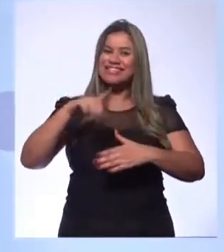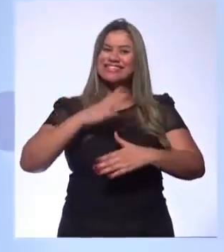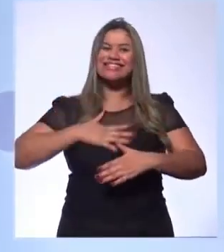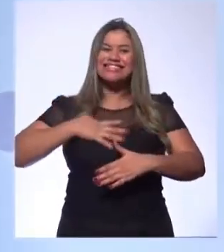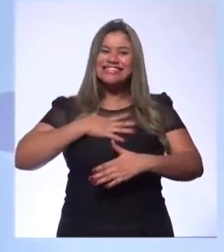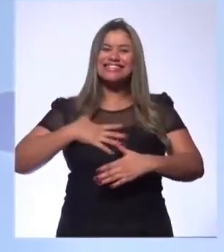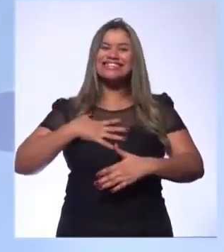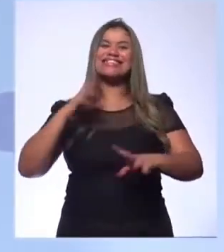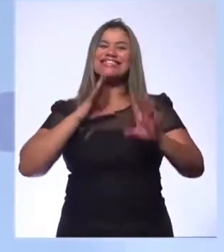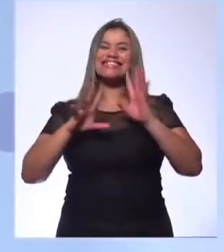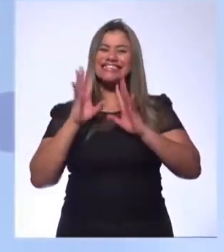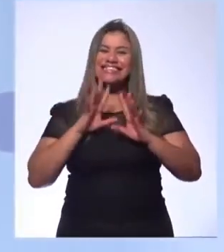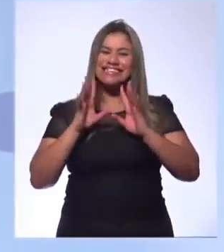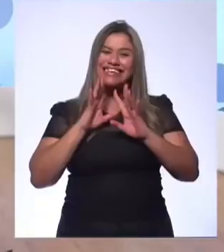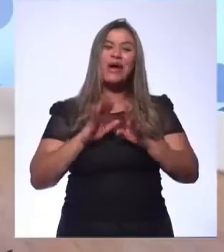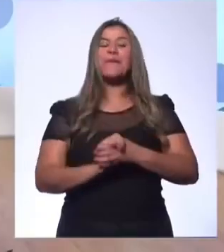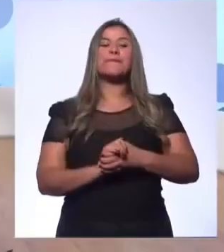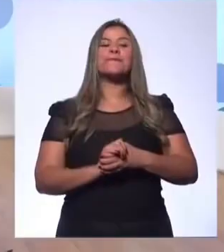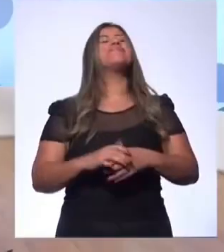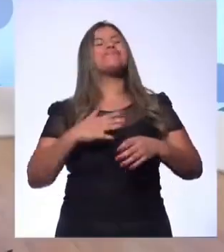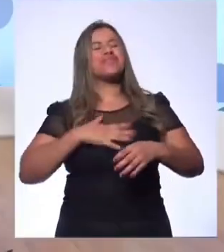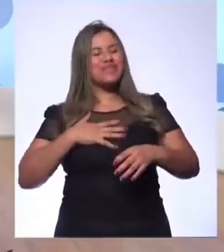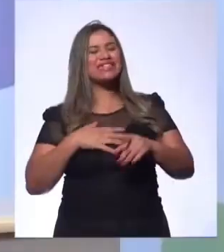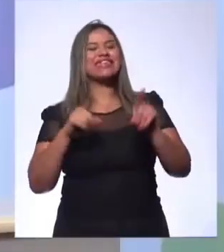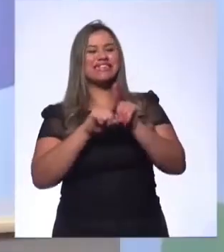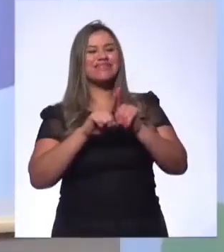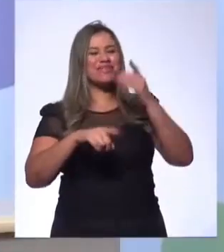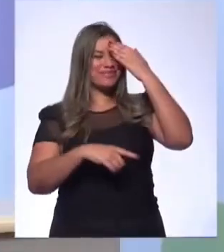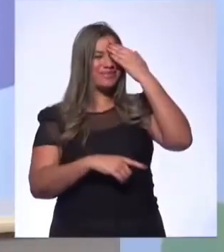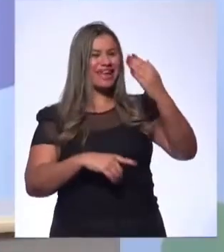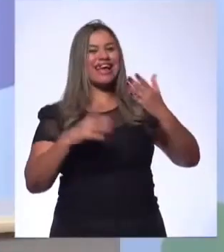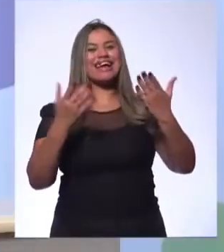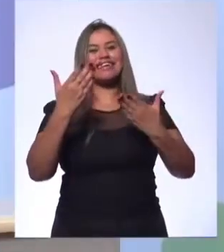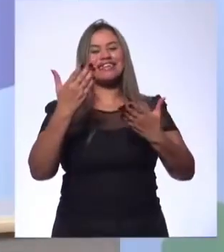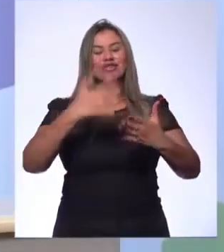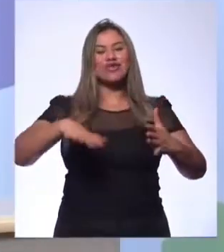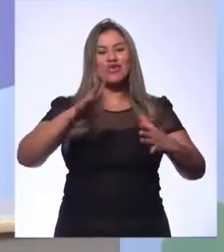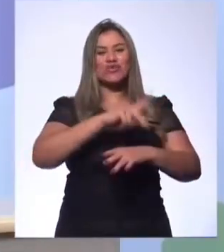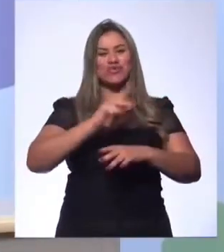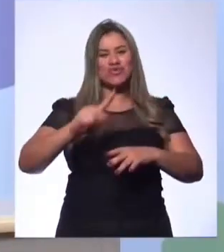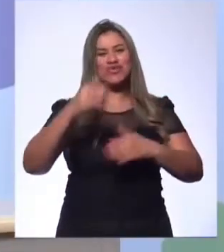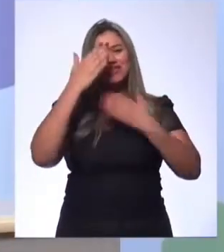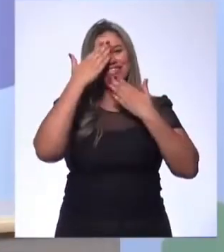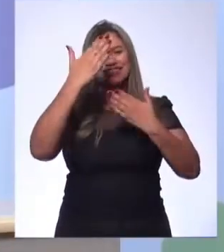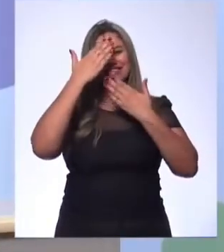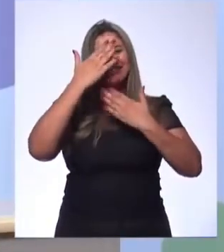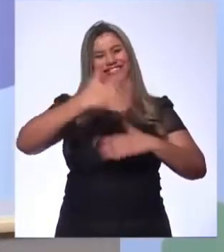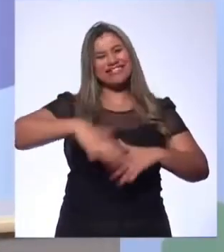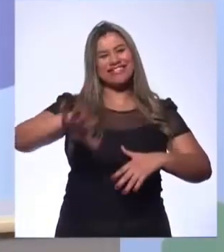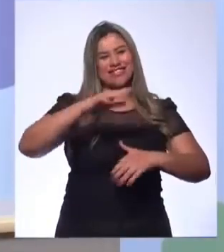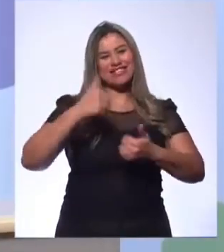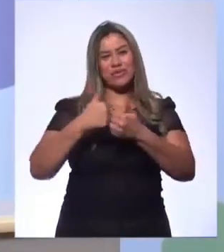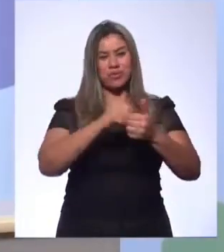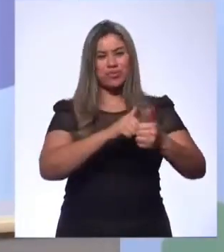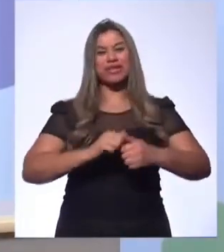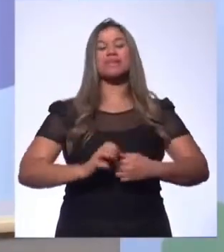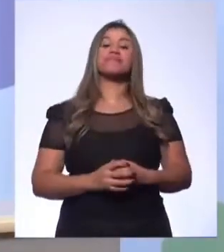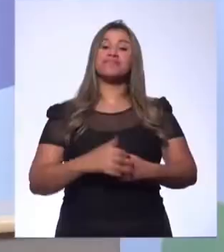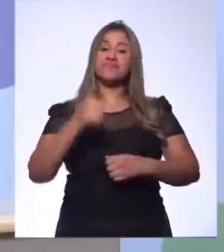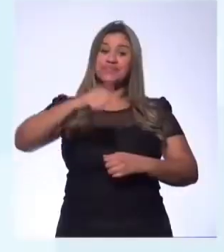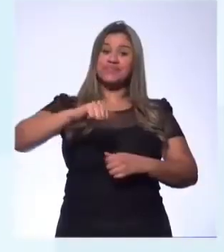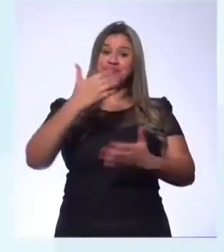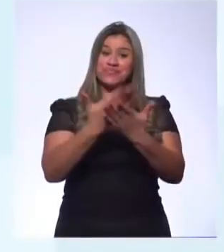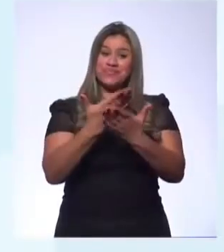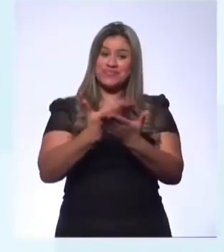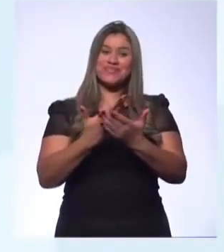de fazer esse jogo teatral com você. Também gostei. Obrigado. Quero agradecer aos professores que estão aqui agradecendo. Nós que agradecemos a vocês por terem nos acompanhado. E avalia aí a